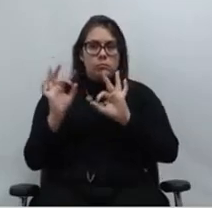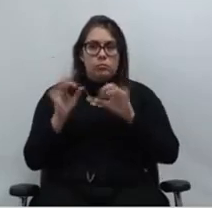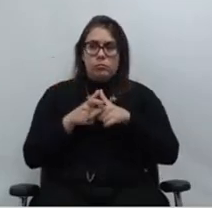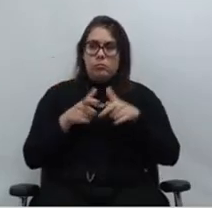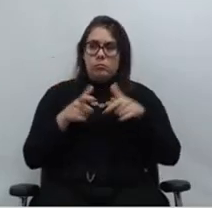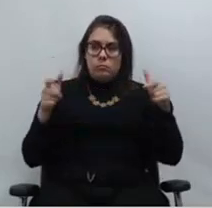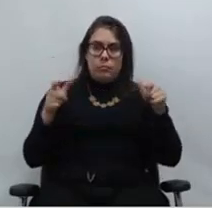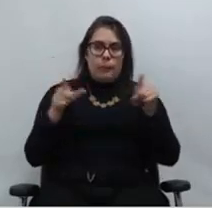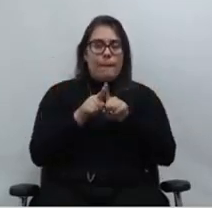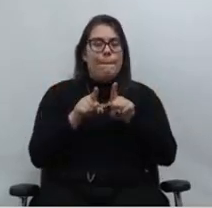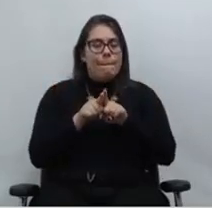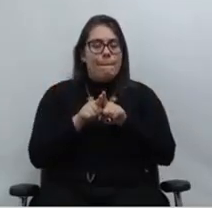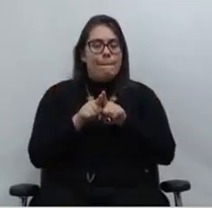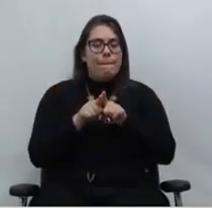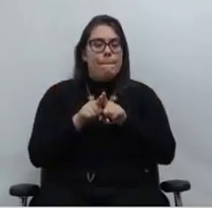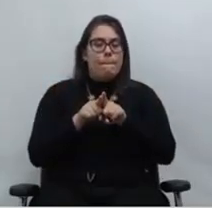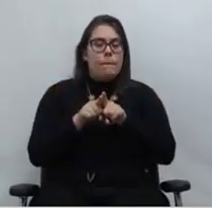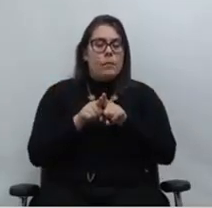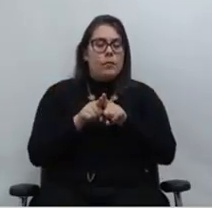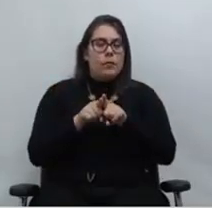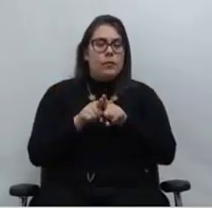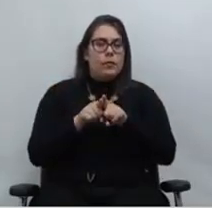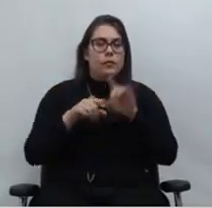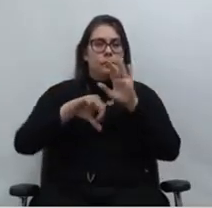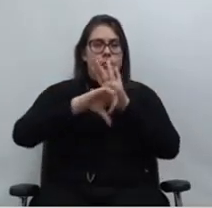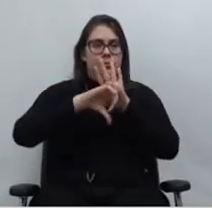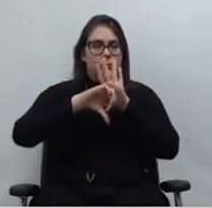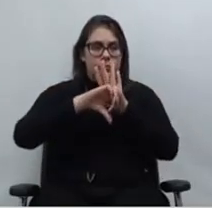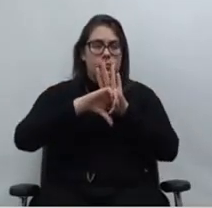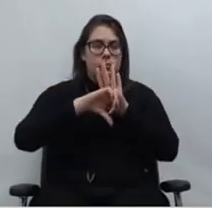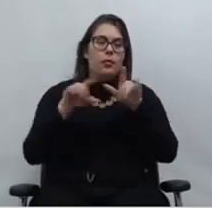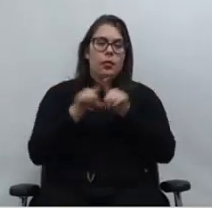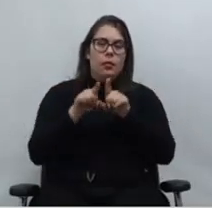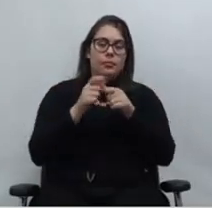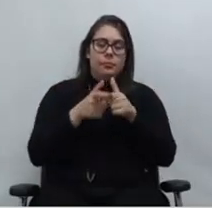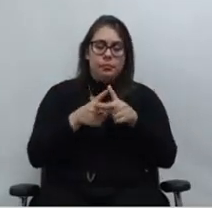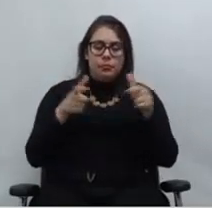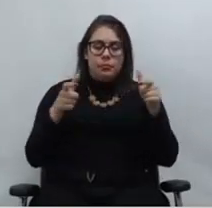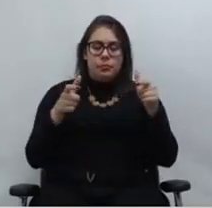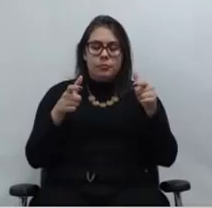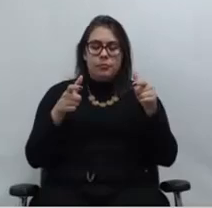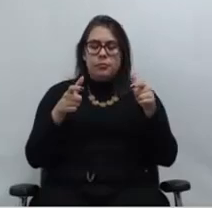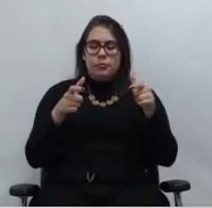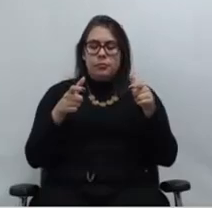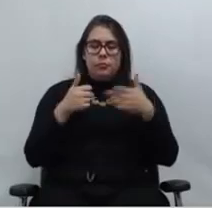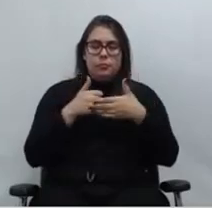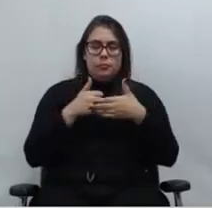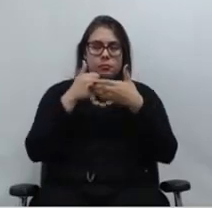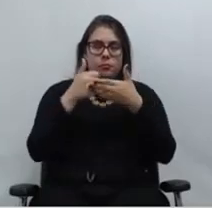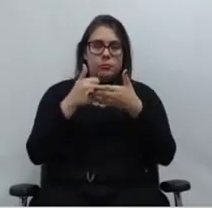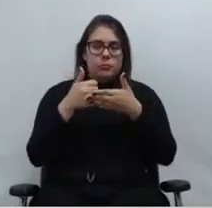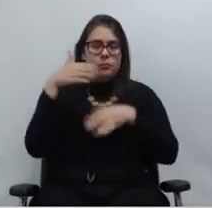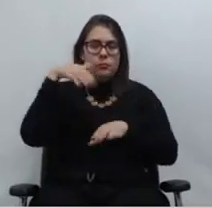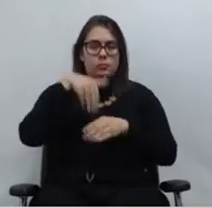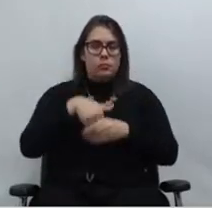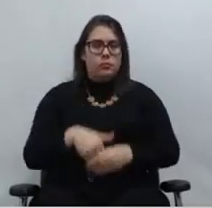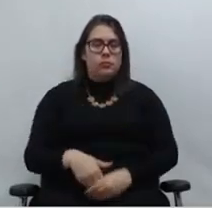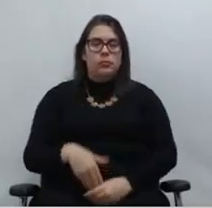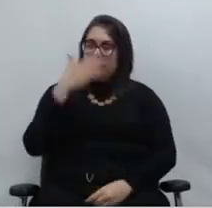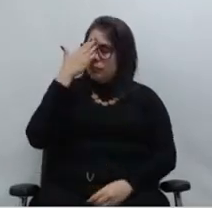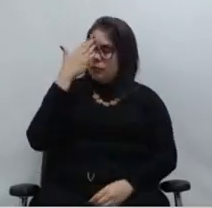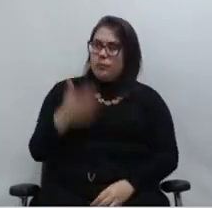e as atribuições definidas aos cargos de execução criminal, bem como a viabilidade de ampliação do quadro de apoio. É como voto.